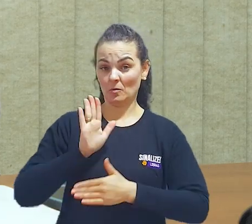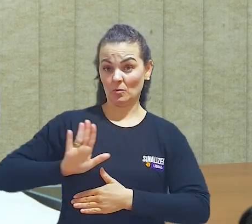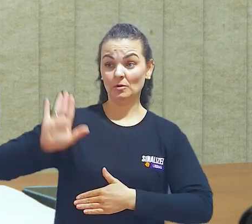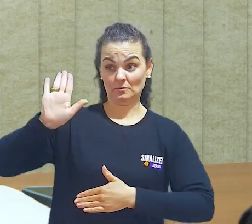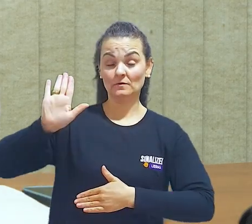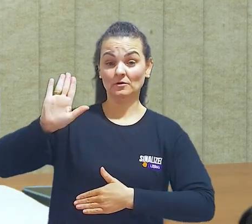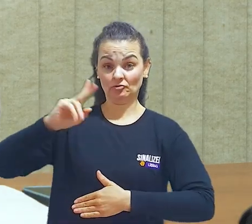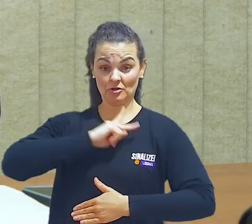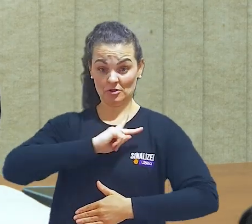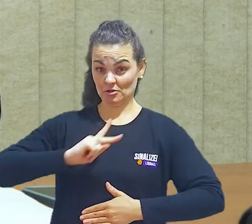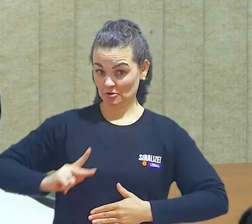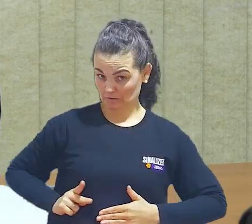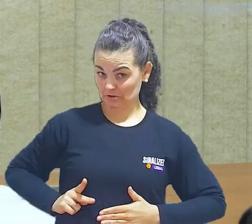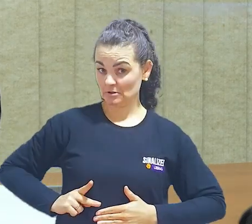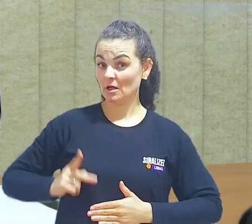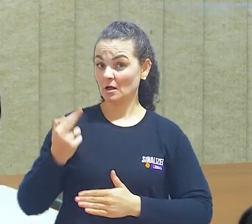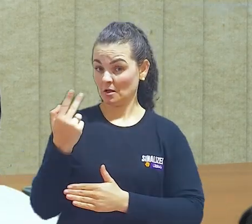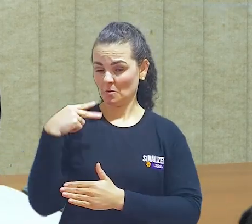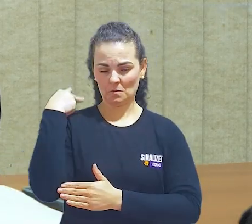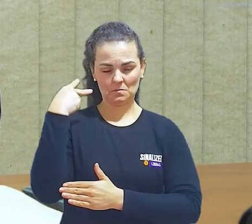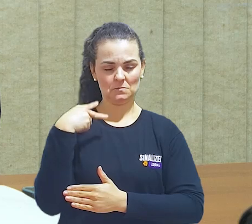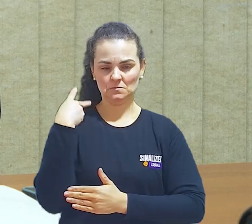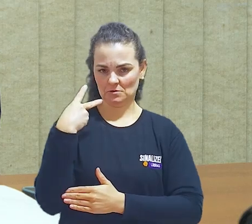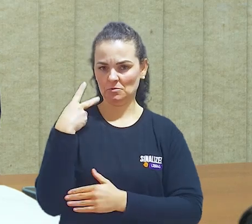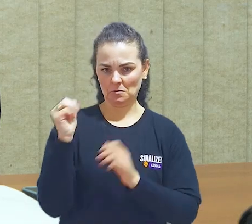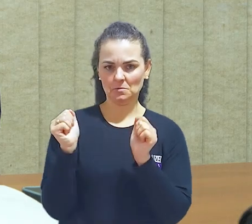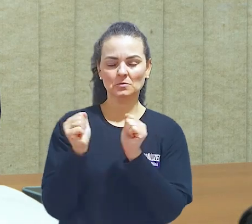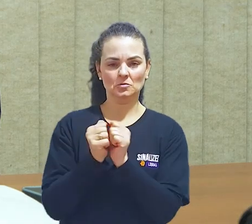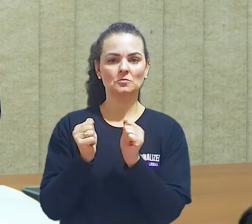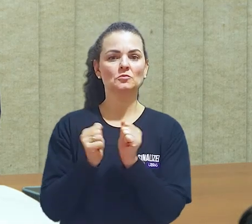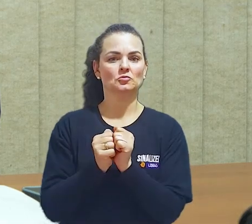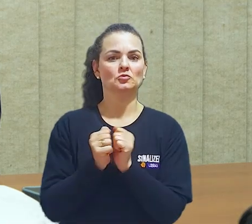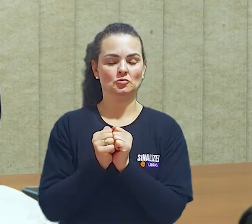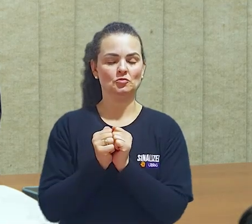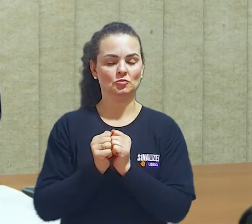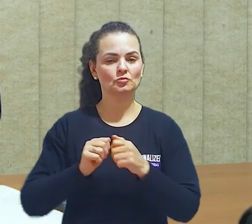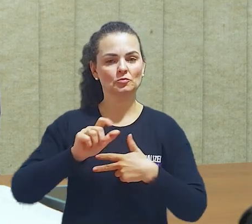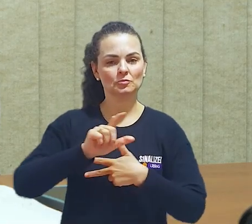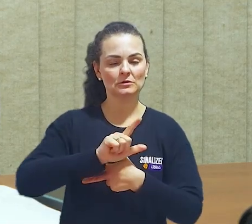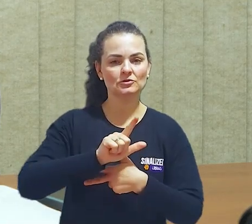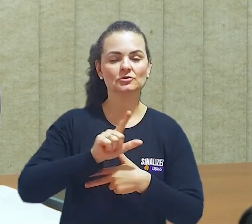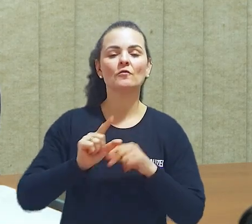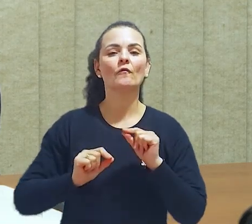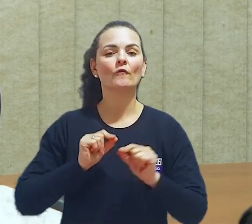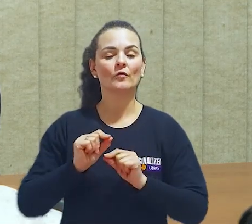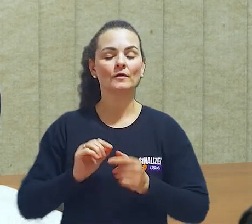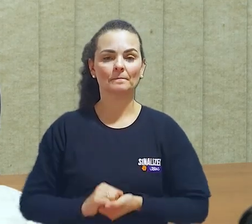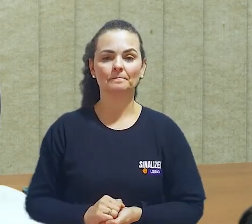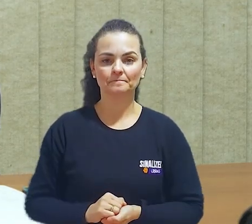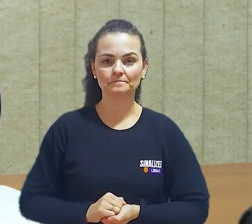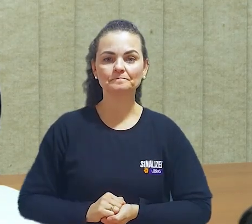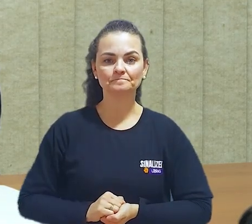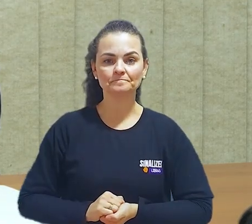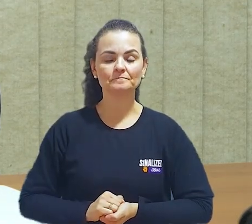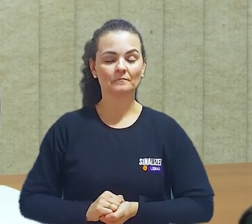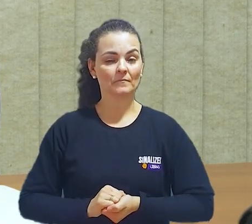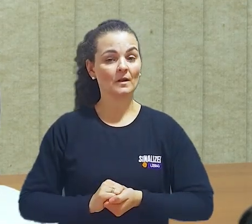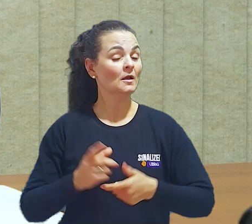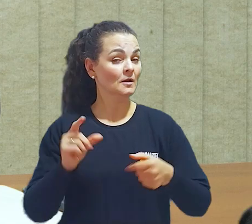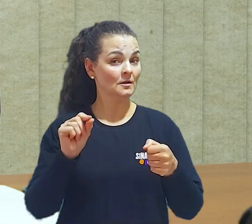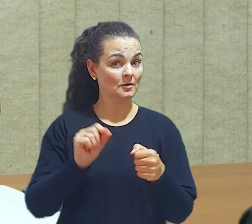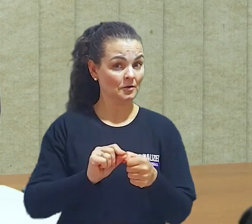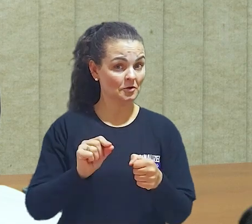presidente da Câmara, com os demais pares, né, aqui do Legislativo, e que eu venho aplicando com